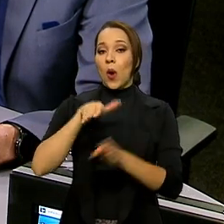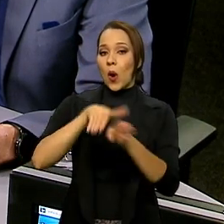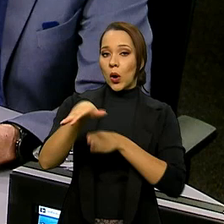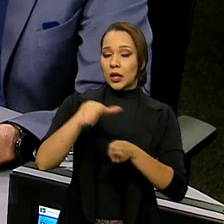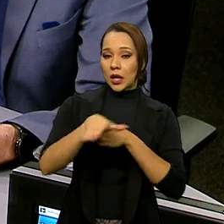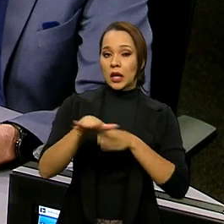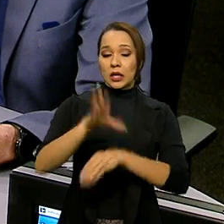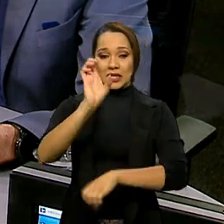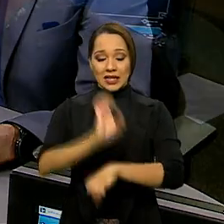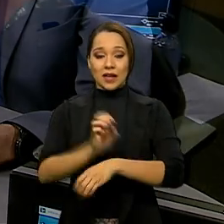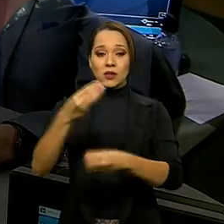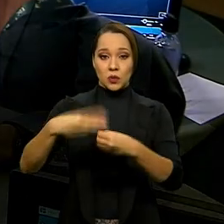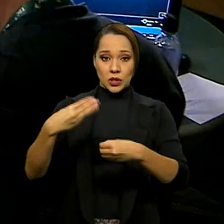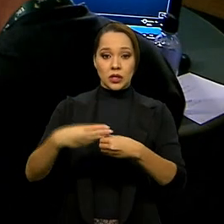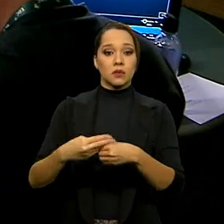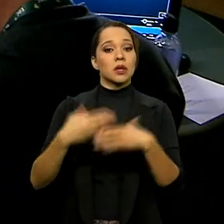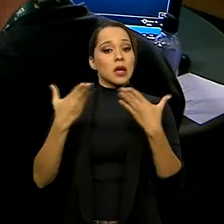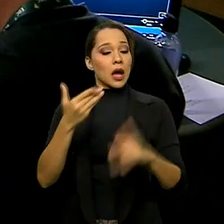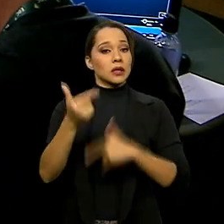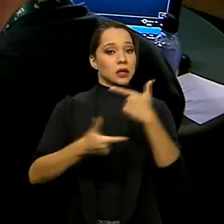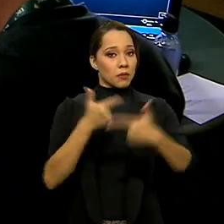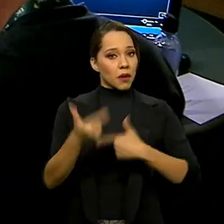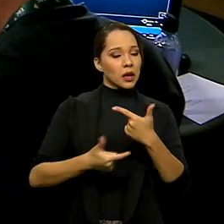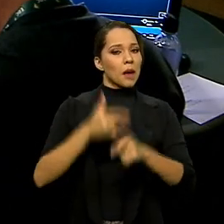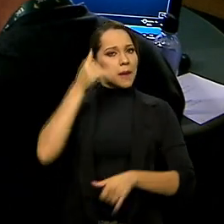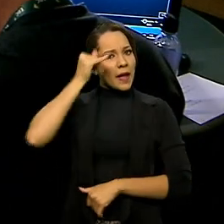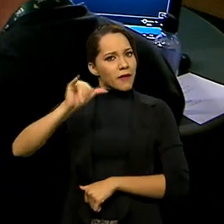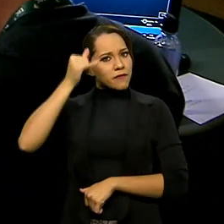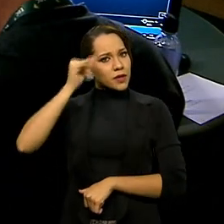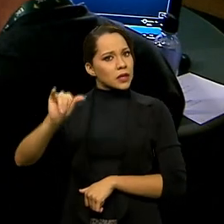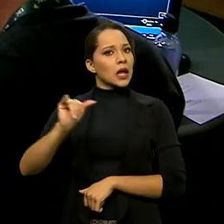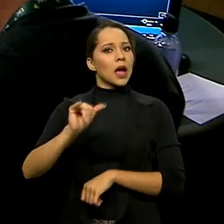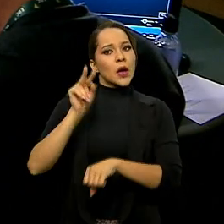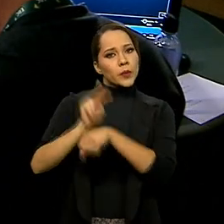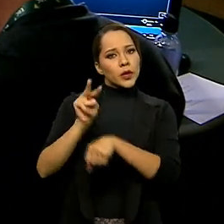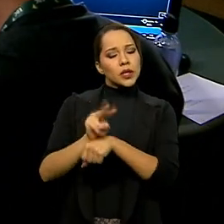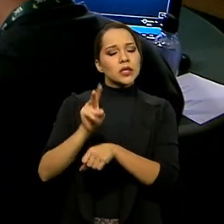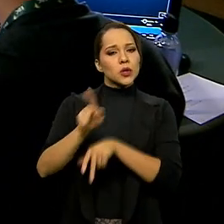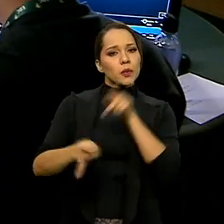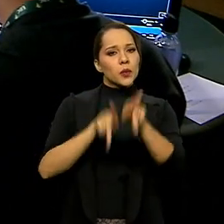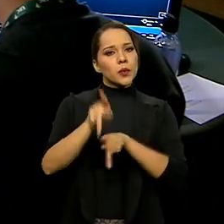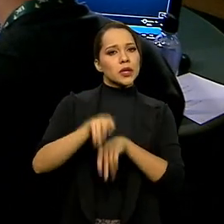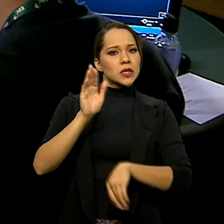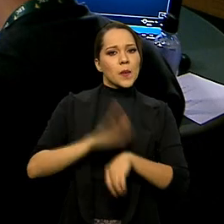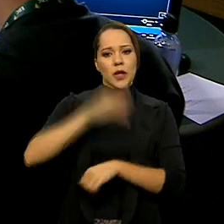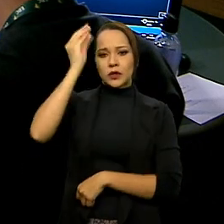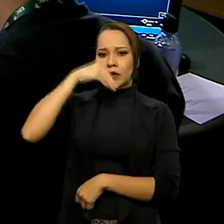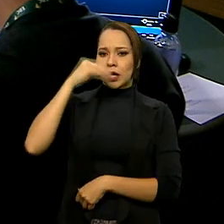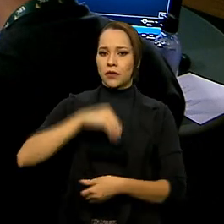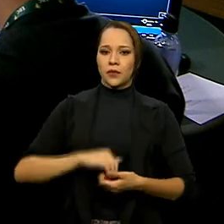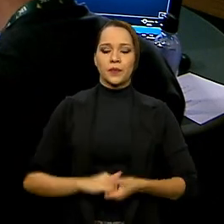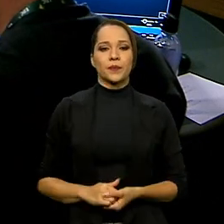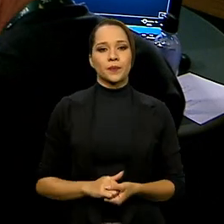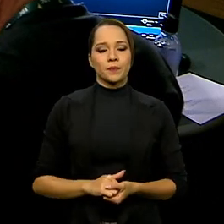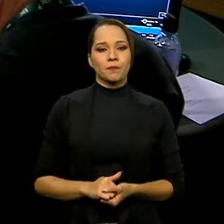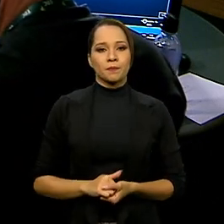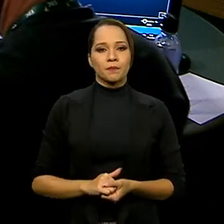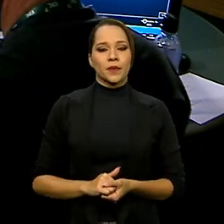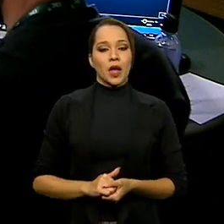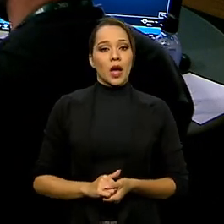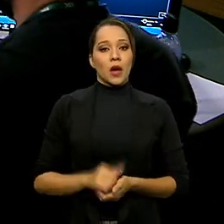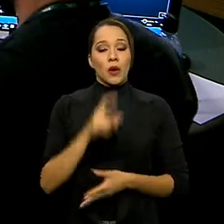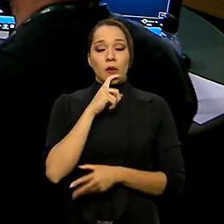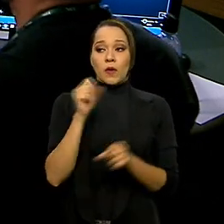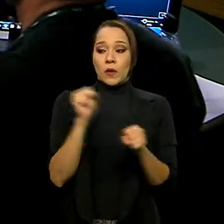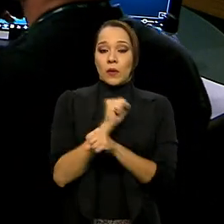orienta estados e municípios a atuarem de forma preventiva para a proteção da população mais vulnerável. A onda de